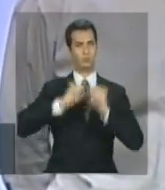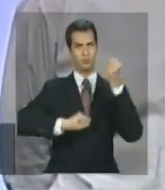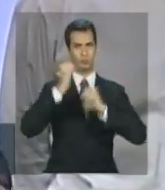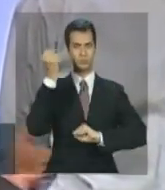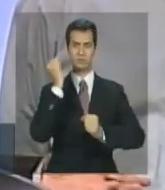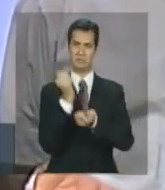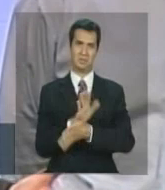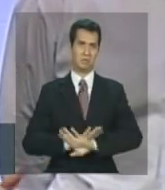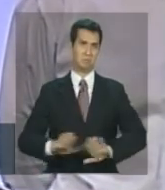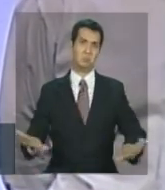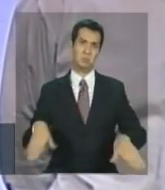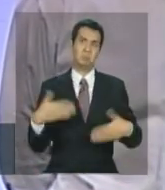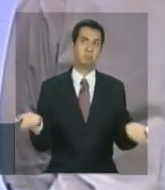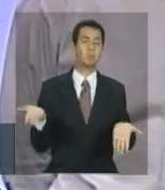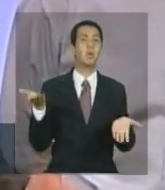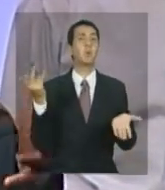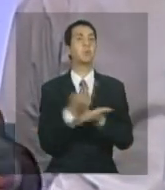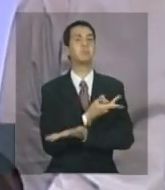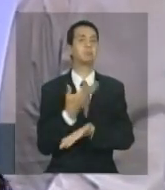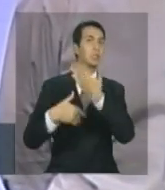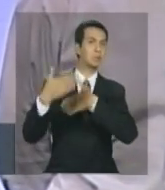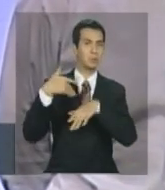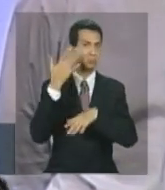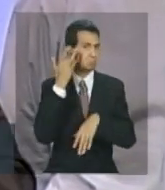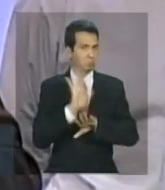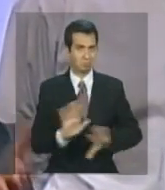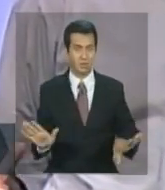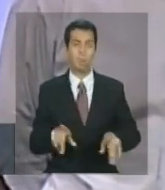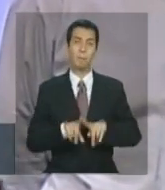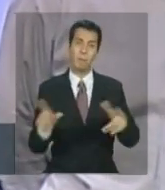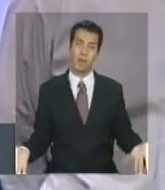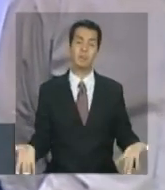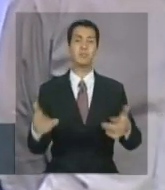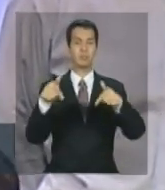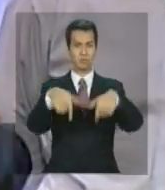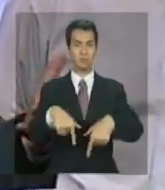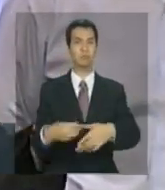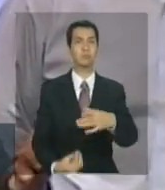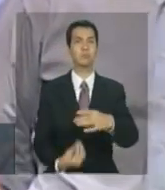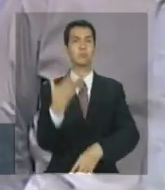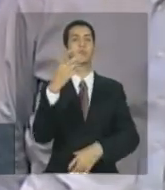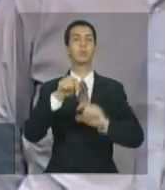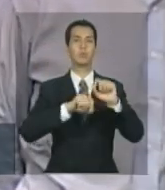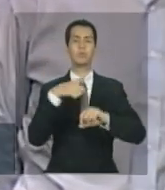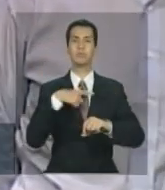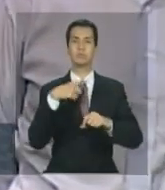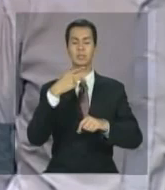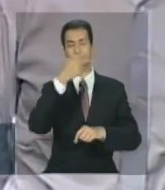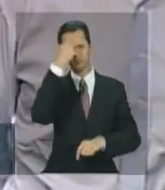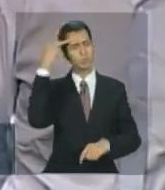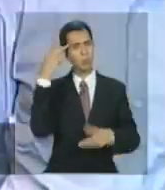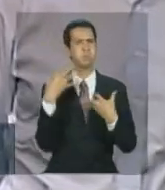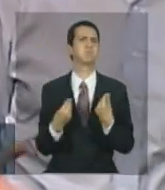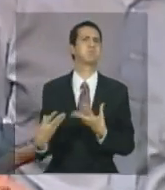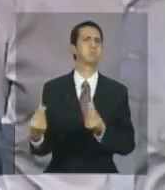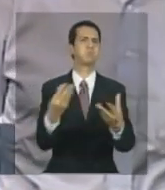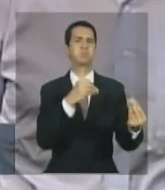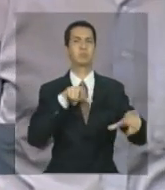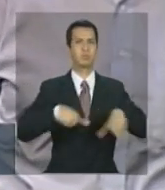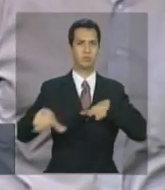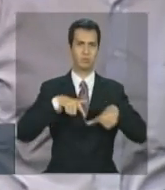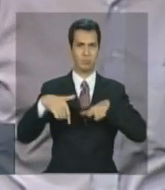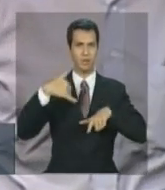série de razões acabou saindo daqui, e passa a sediar um setor que emprega muitas pessoas, que